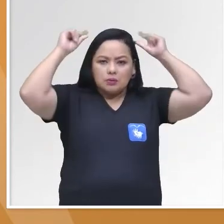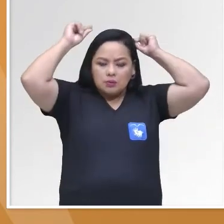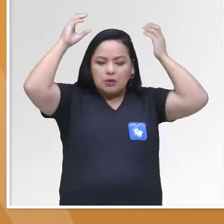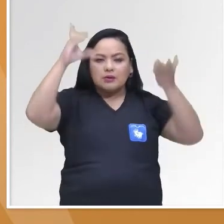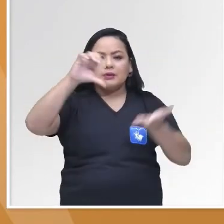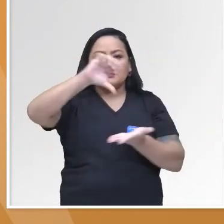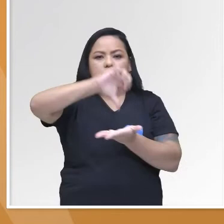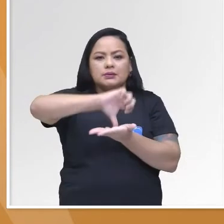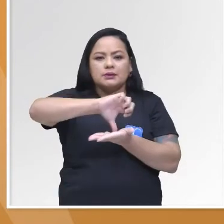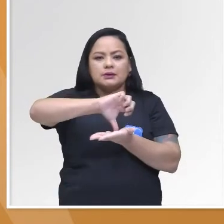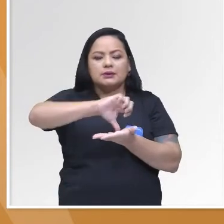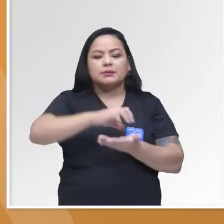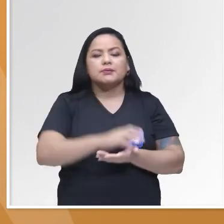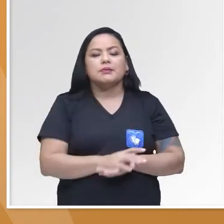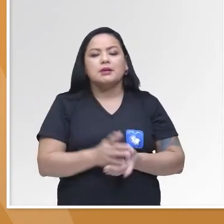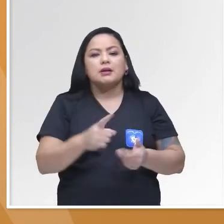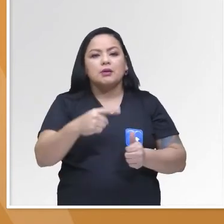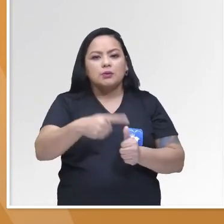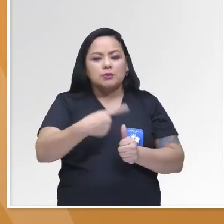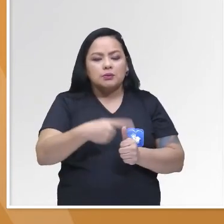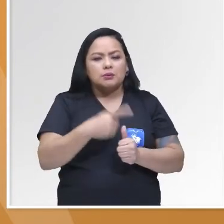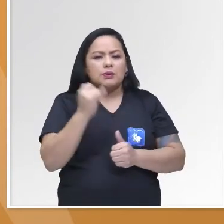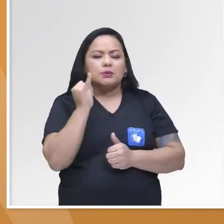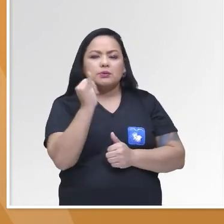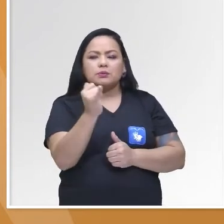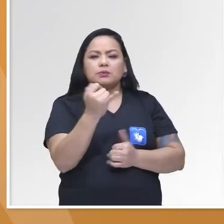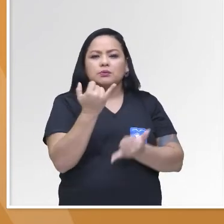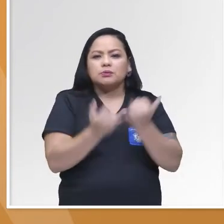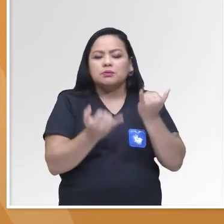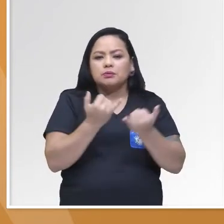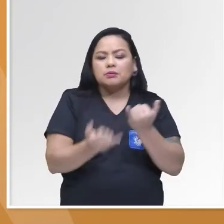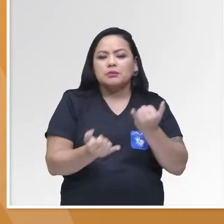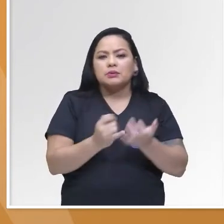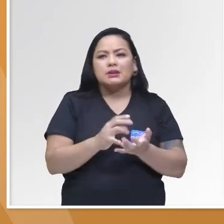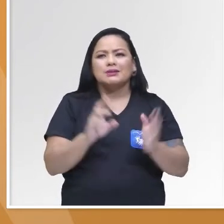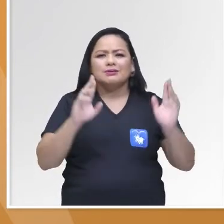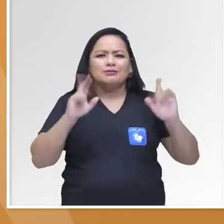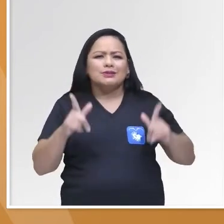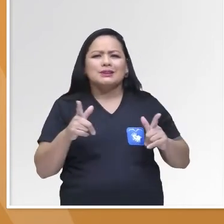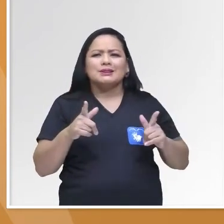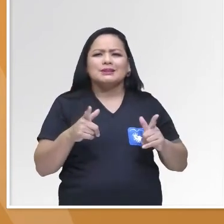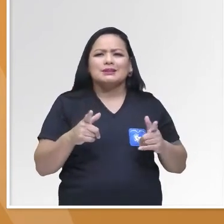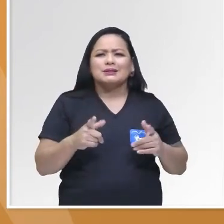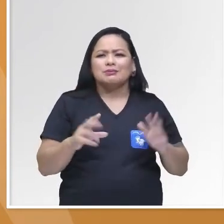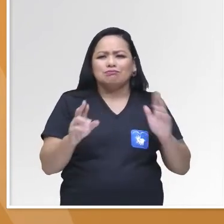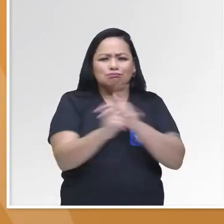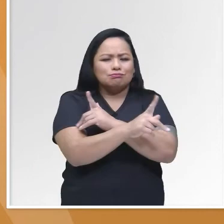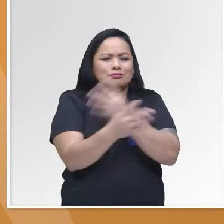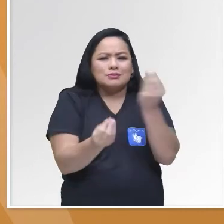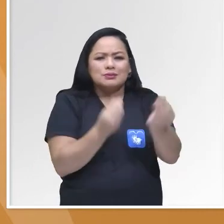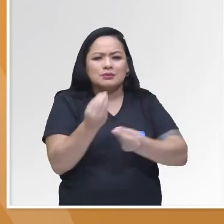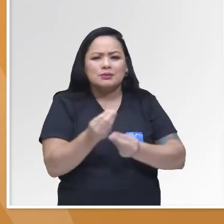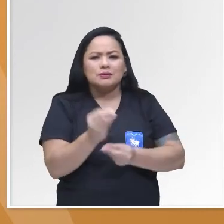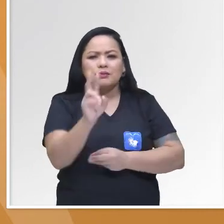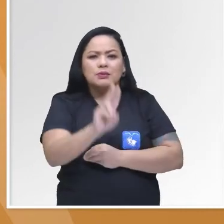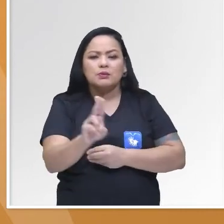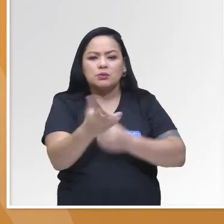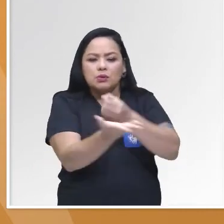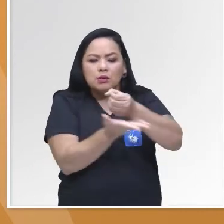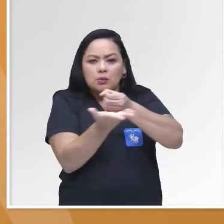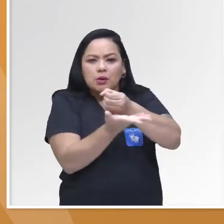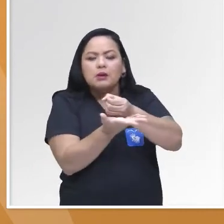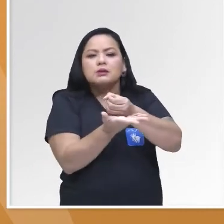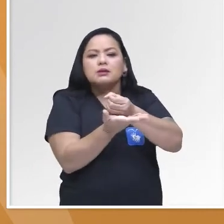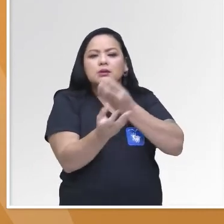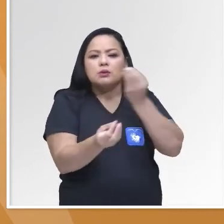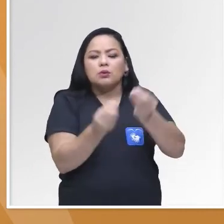Mas este modelo, que no primeiro momento parece tão díspare, tão contraditório, serviu de base